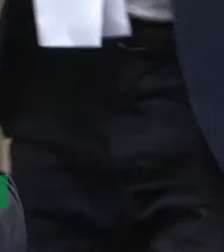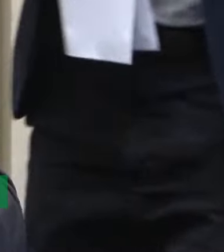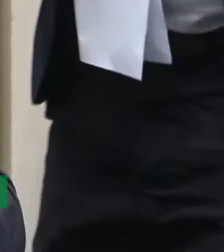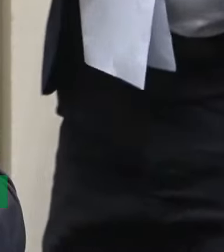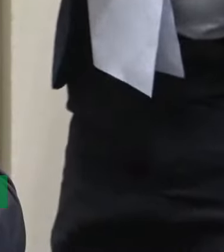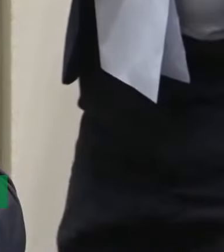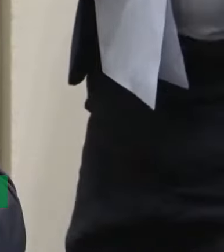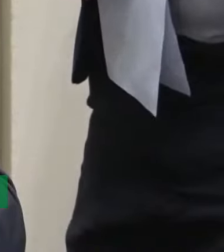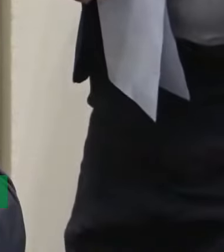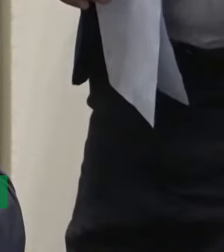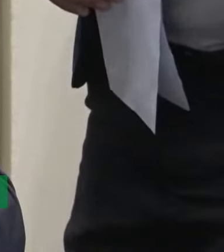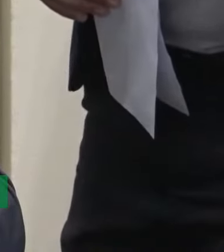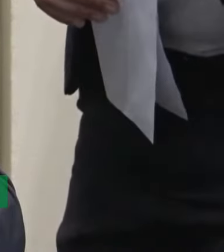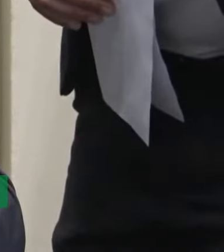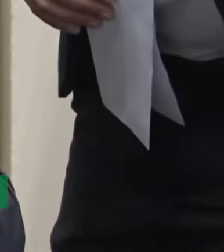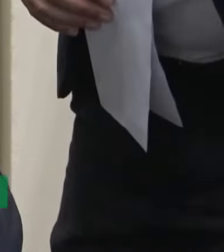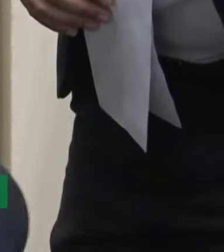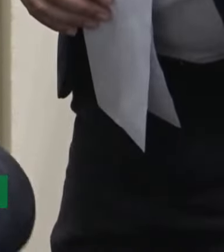deputado